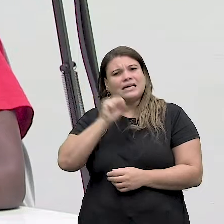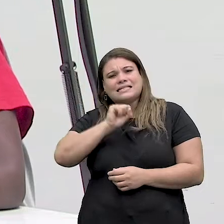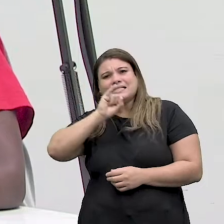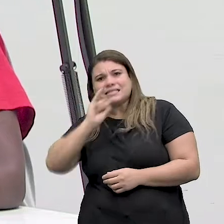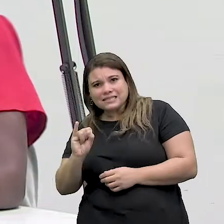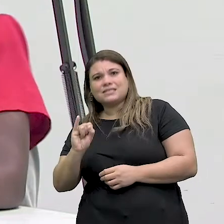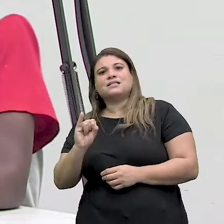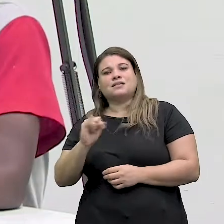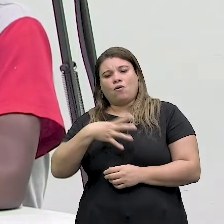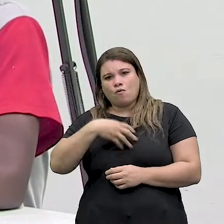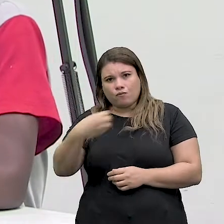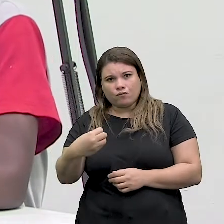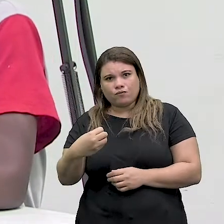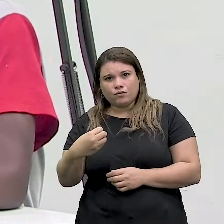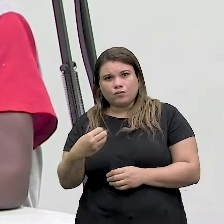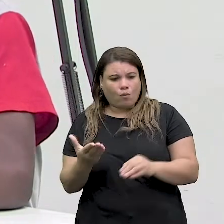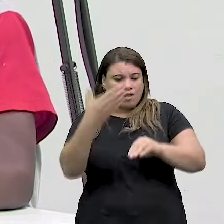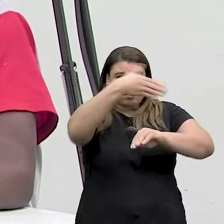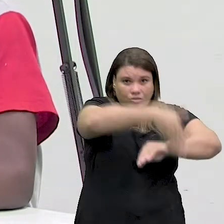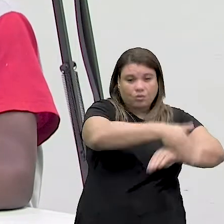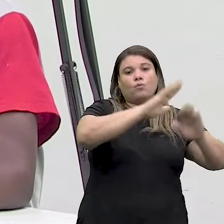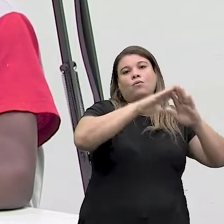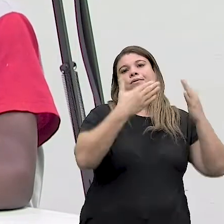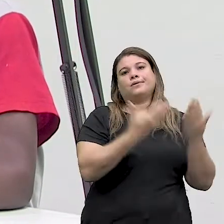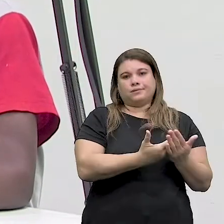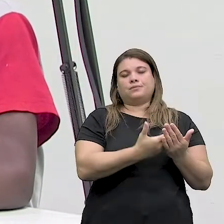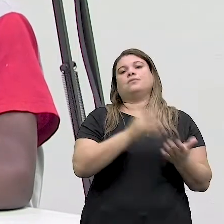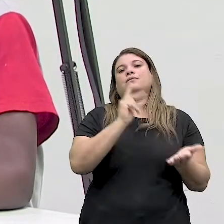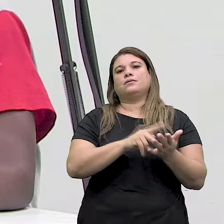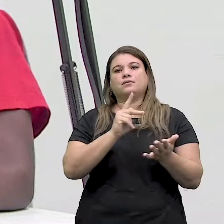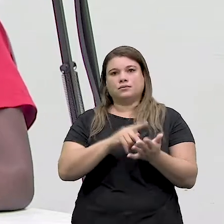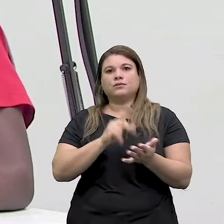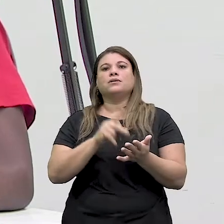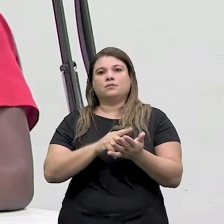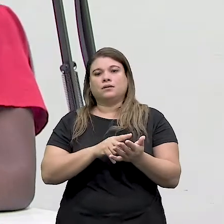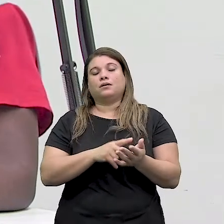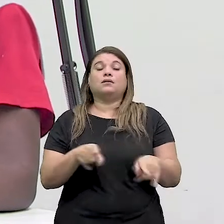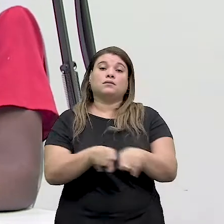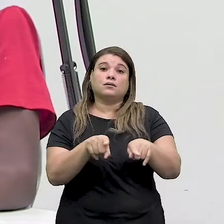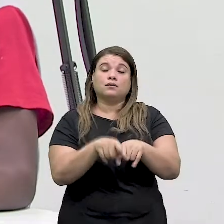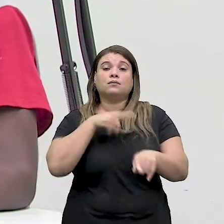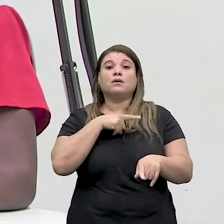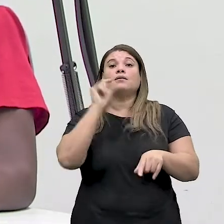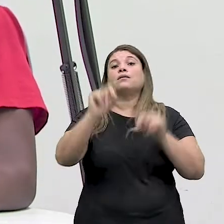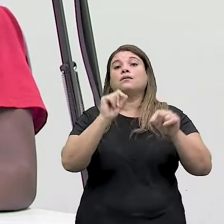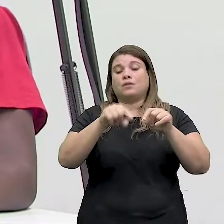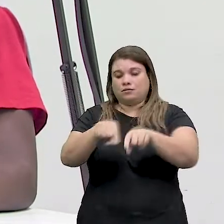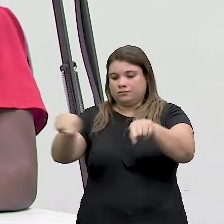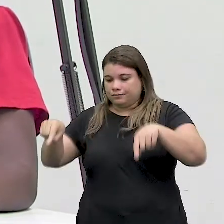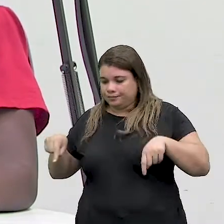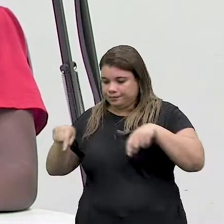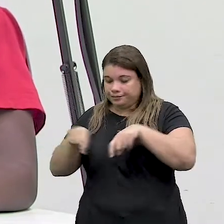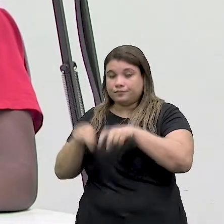mais para os nossos estudantes. E nossos laboratórios de informática que estão novíssimos.